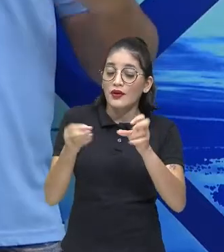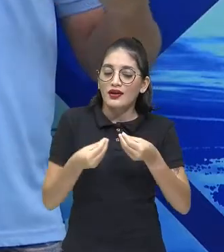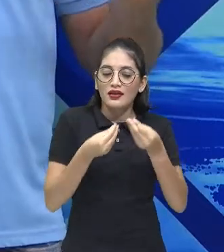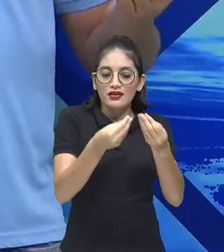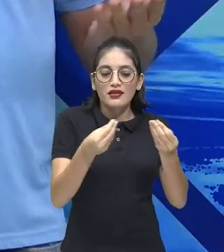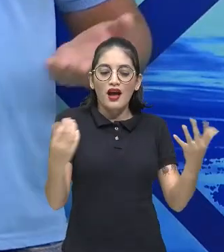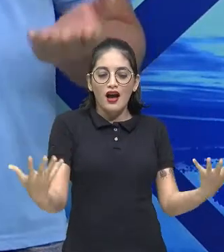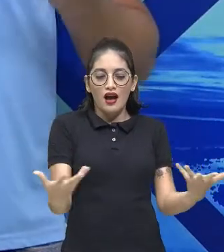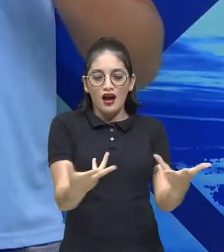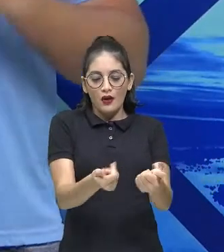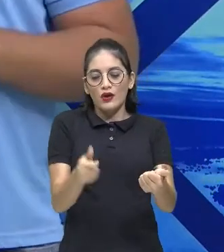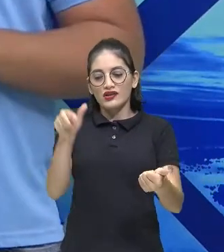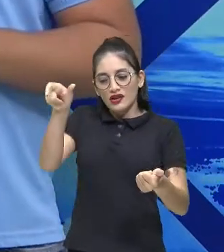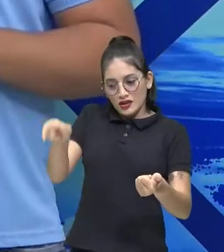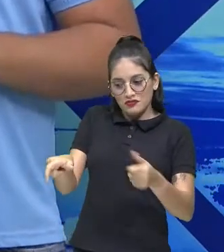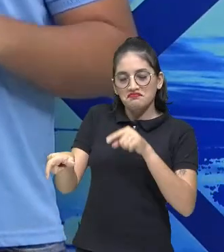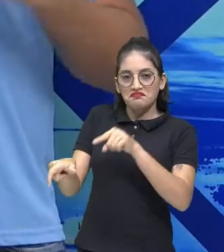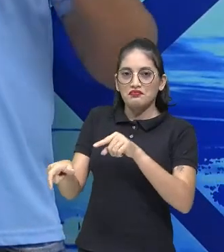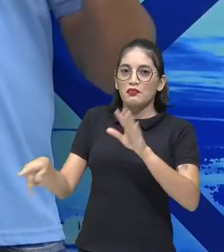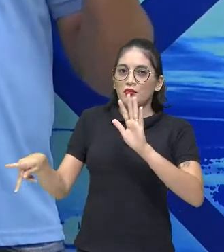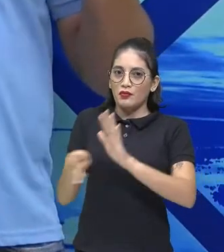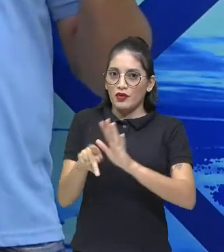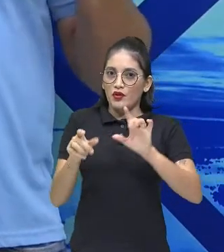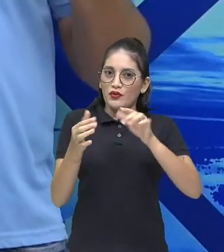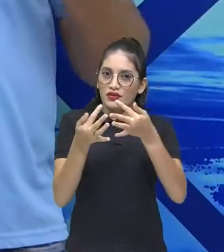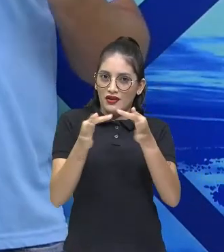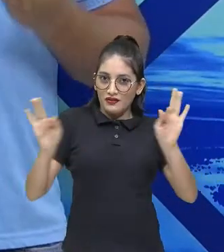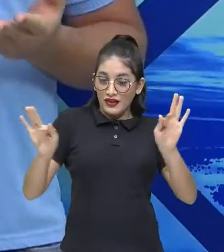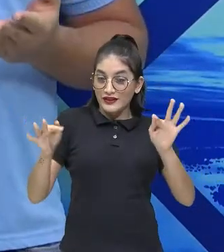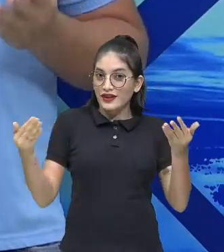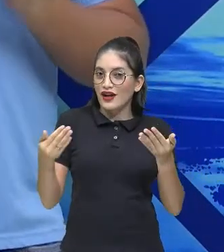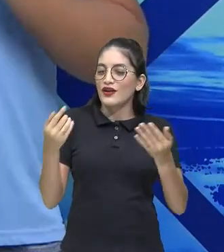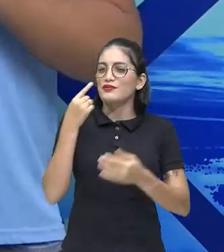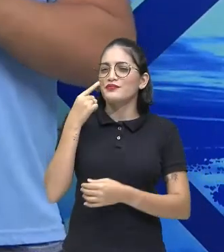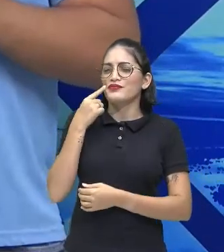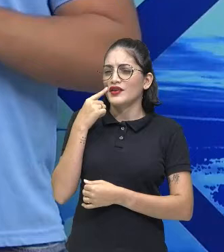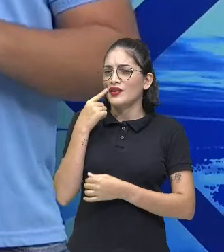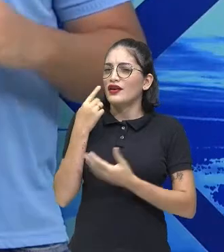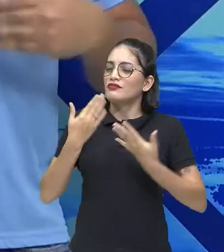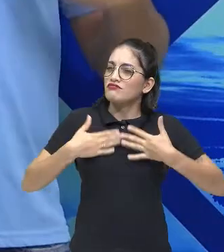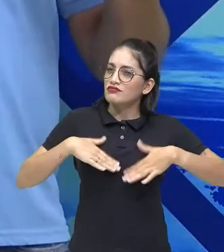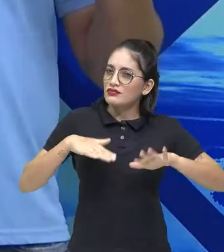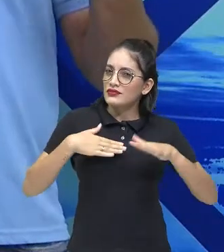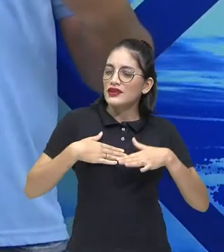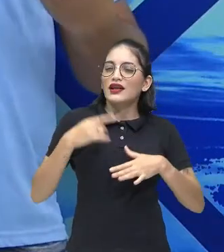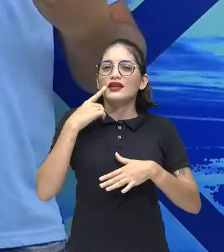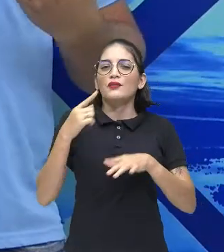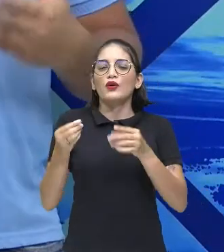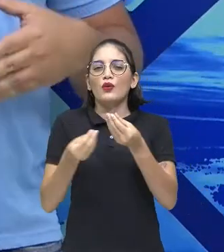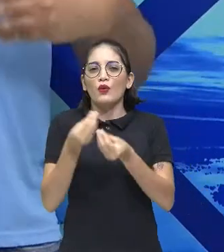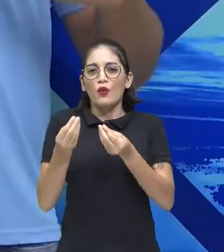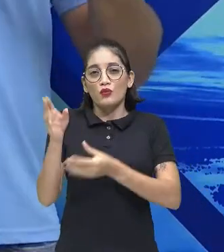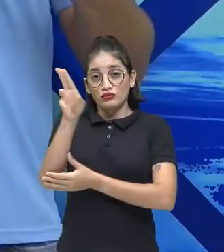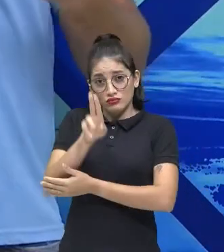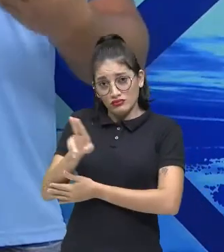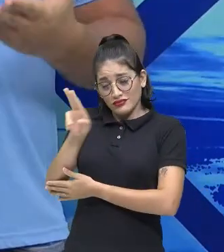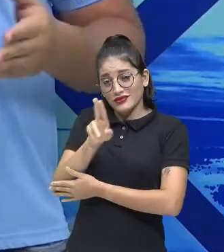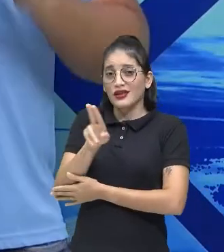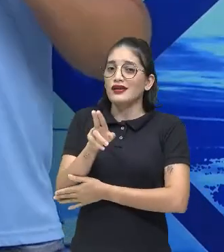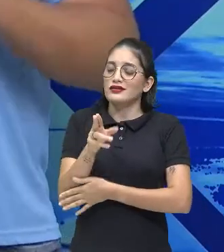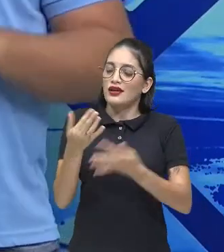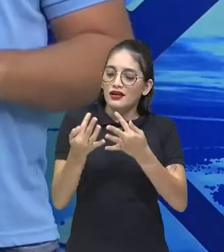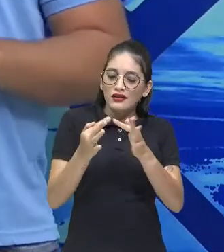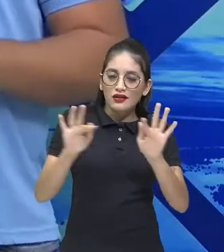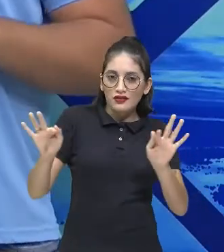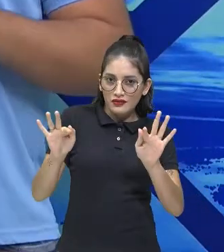qualidade ao sujeito da oração. Então vamos observar com calma e verificar como ele funciona dentro das